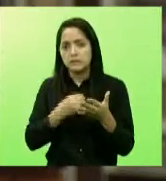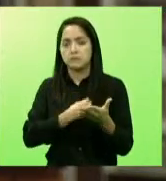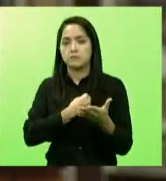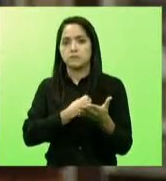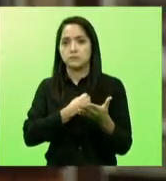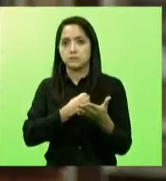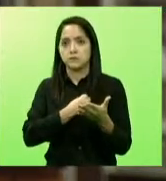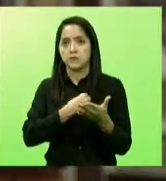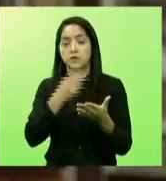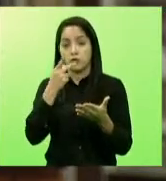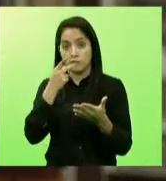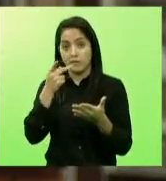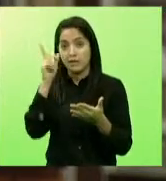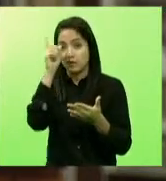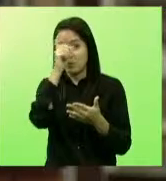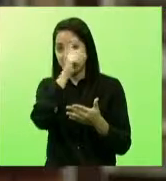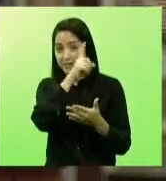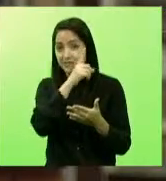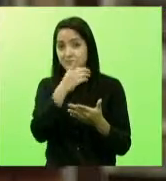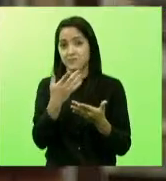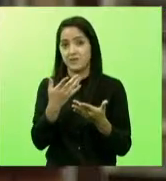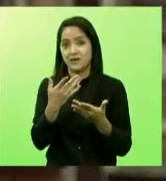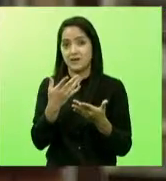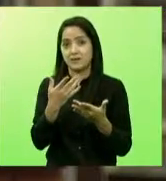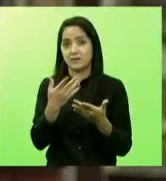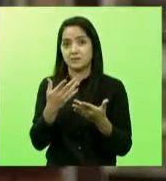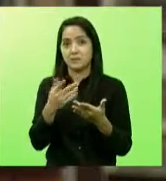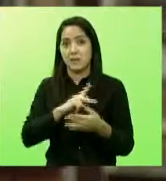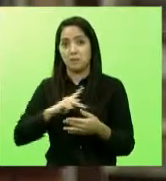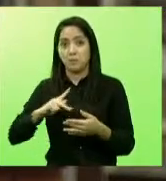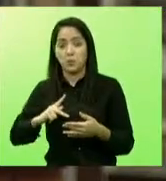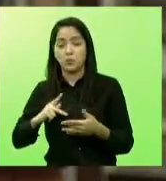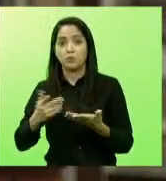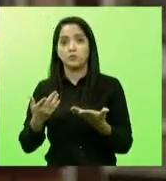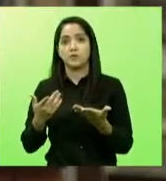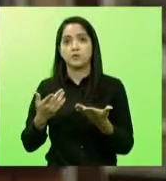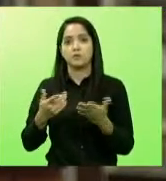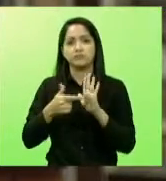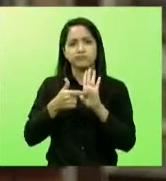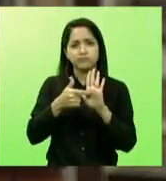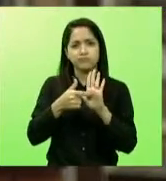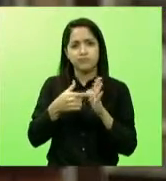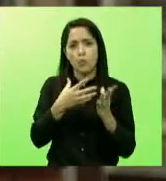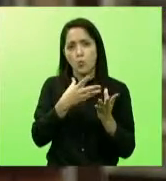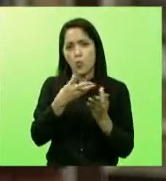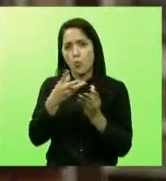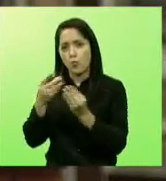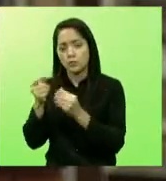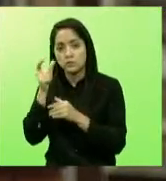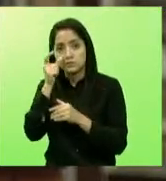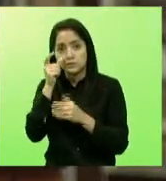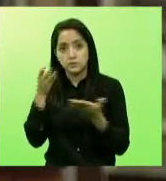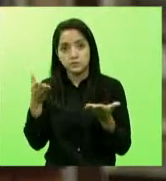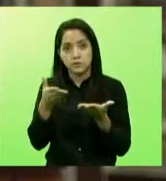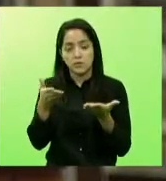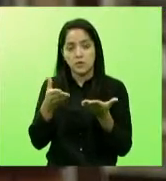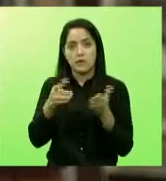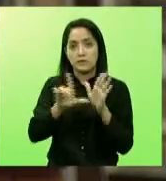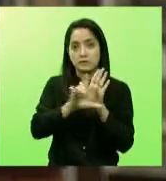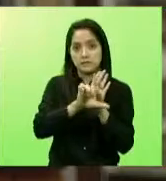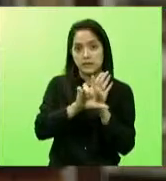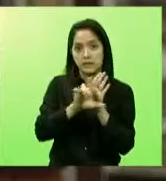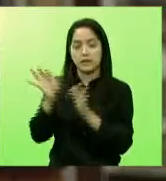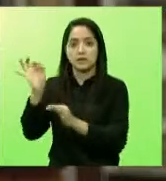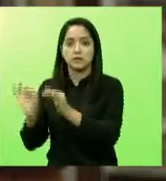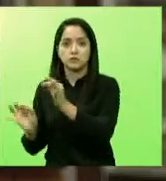Que eu vou falar aqui é muito complicado para se falar em público, ainda mais que eu acabei de dizer, né, quantas pessoas estão nos assistindo. Entre a lei e